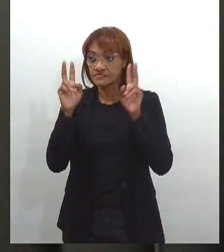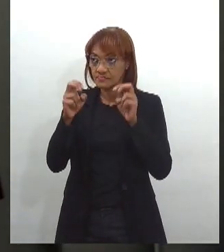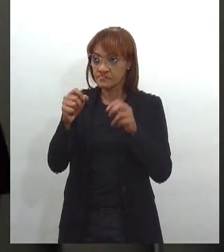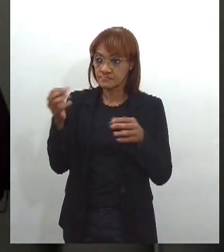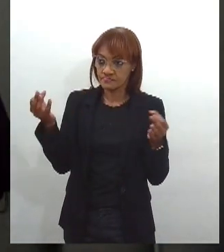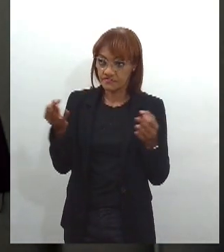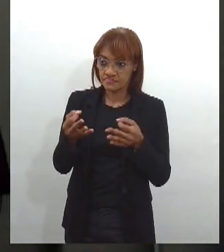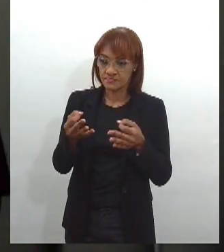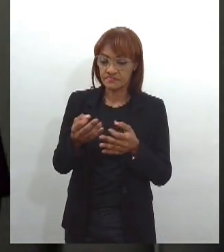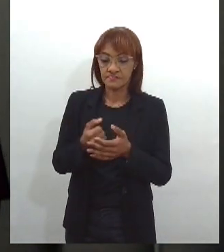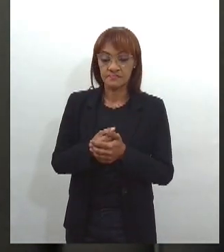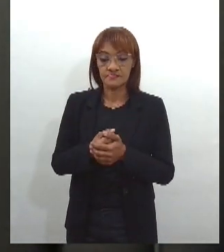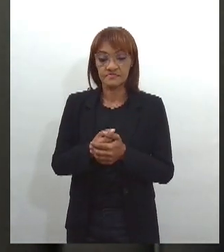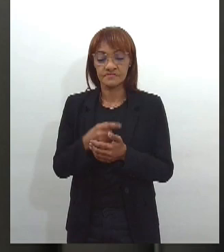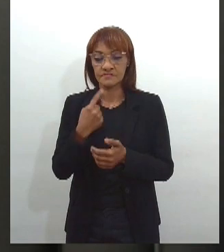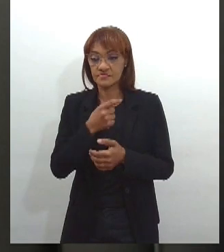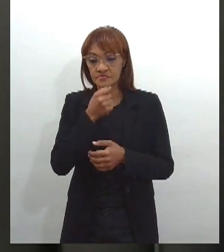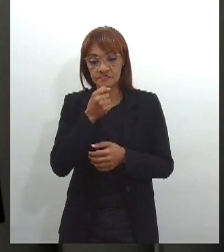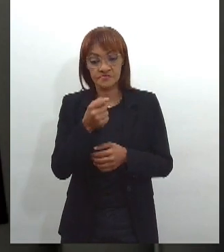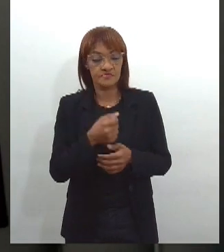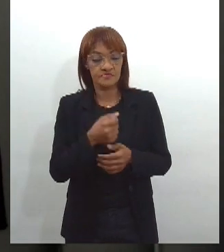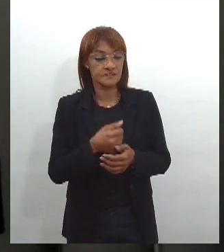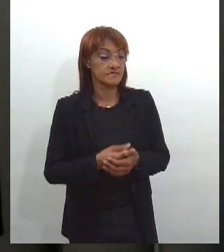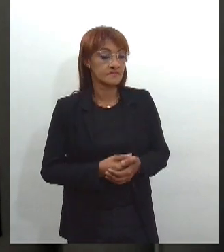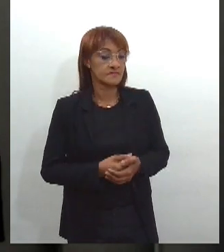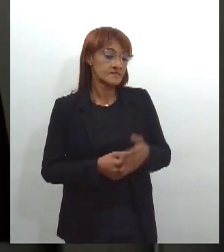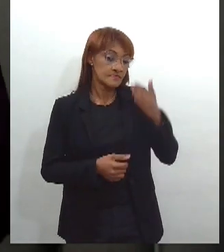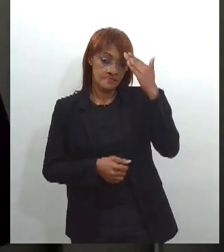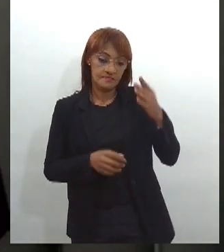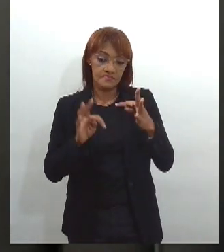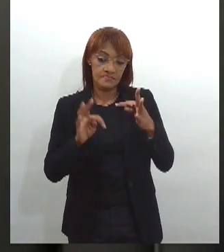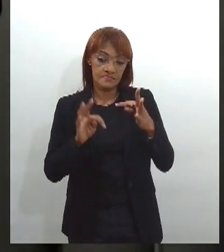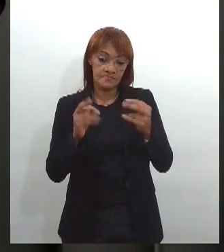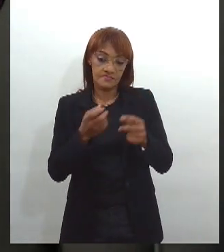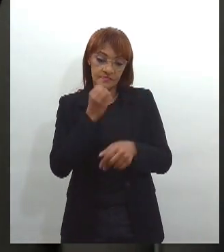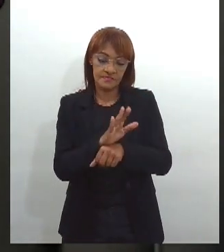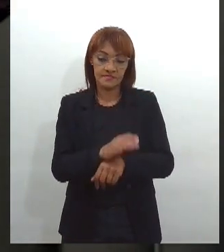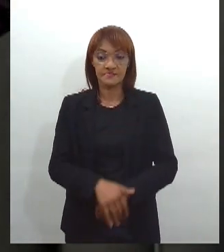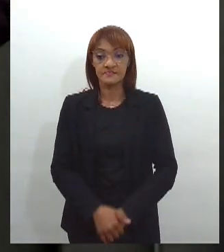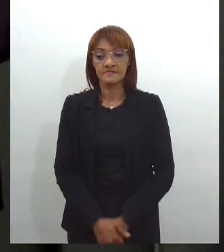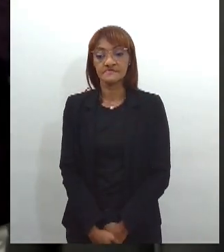nosso jornalismo. Obrigado a todos e boa tarde.